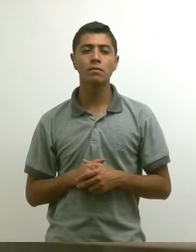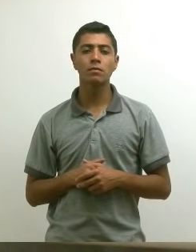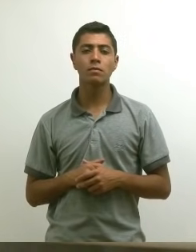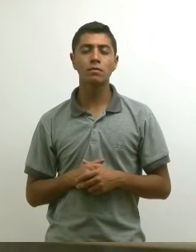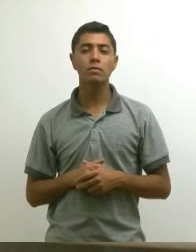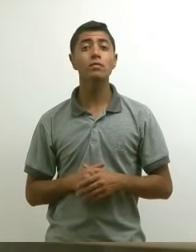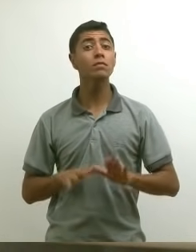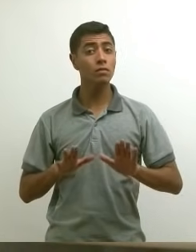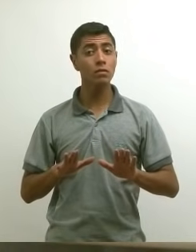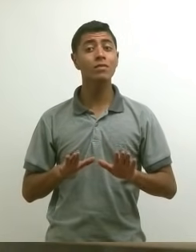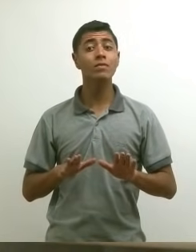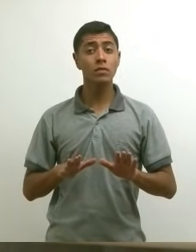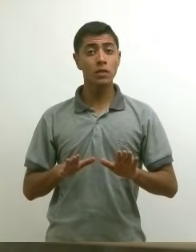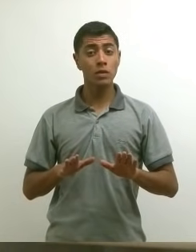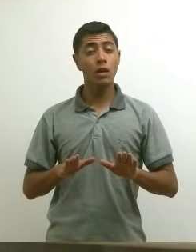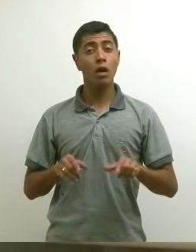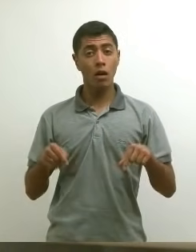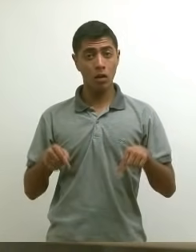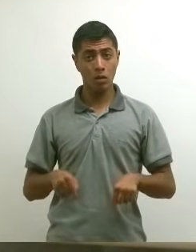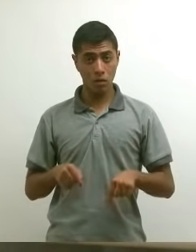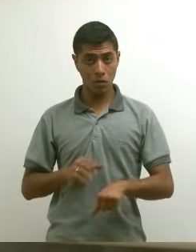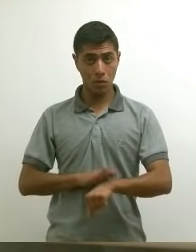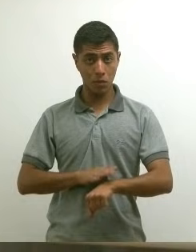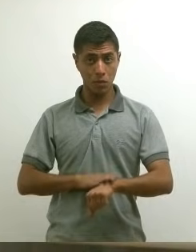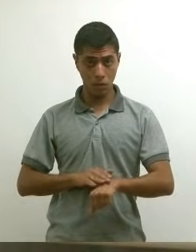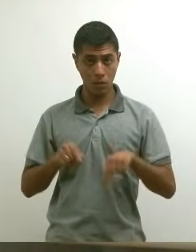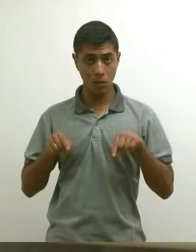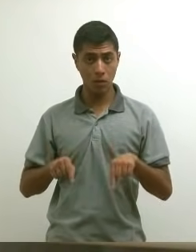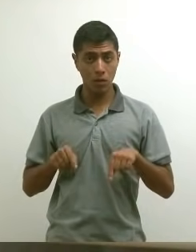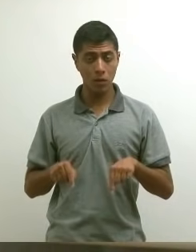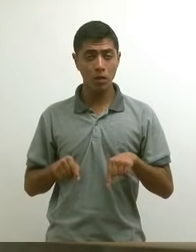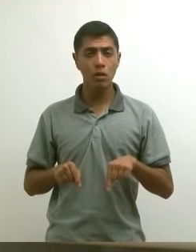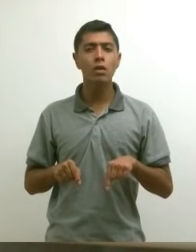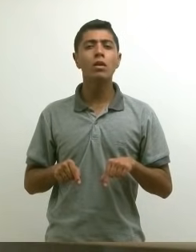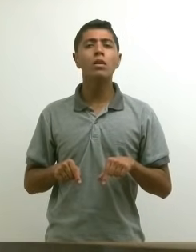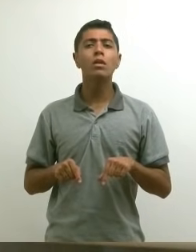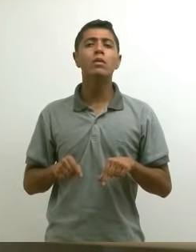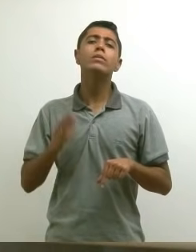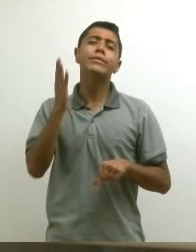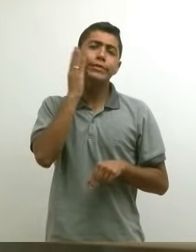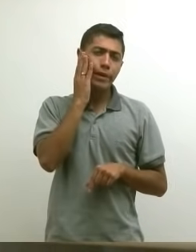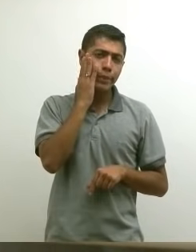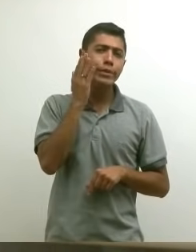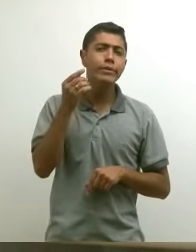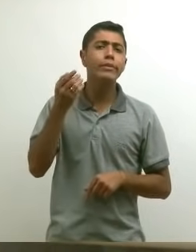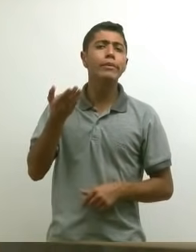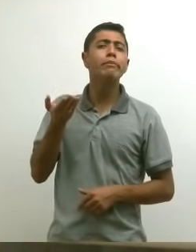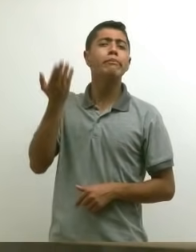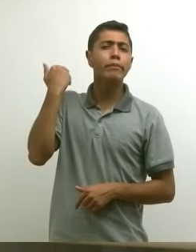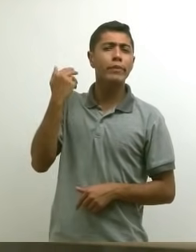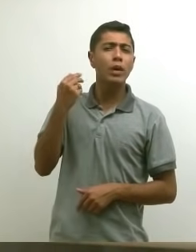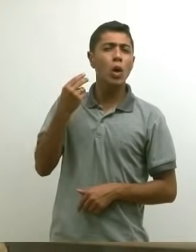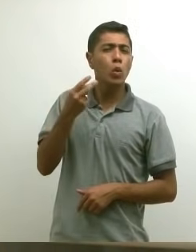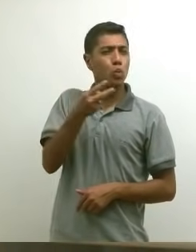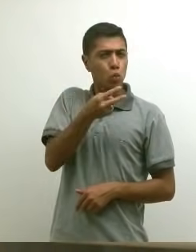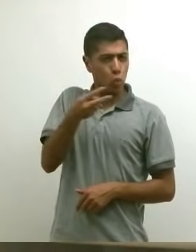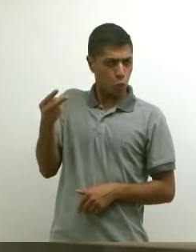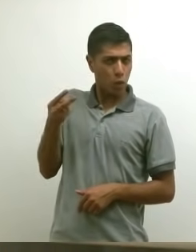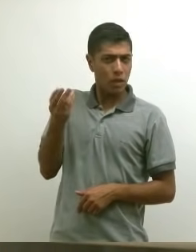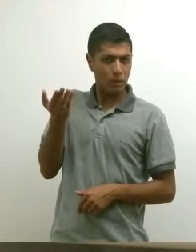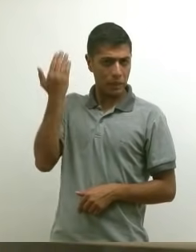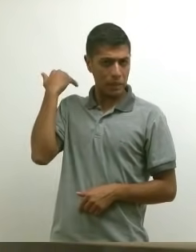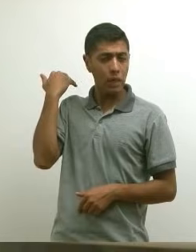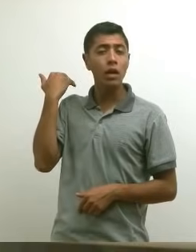nesse momento a gente deve semana retrasada a apresentação